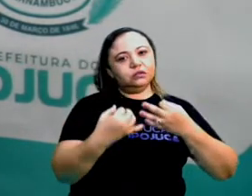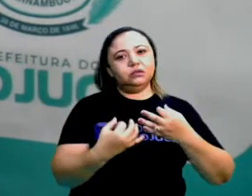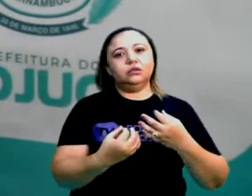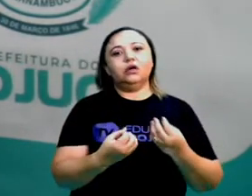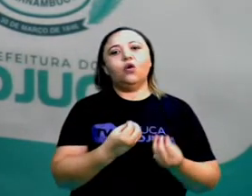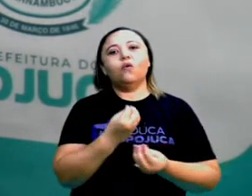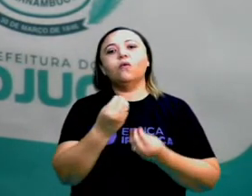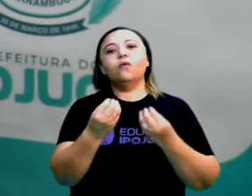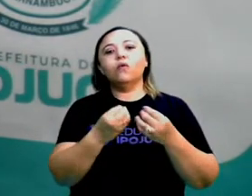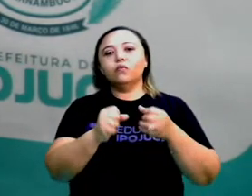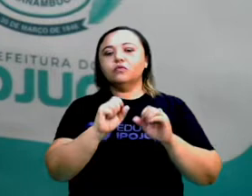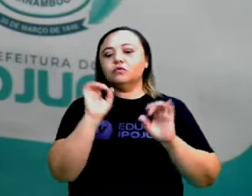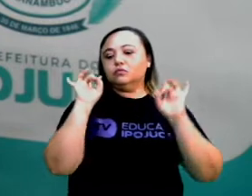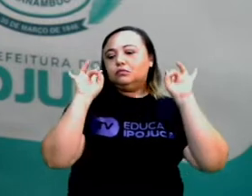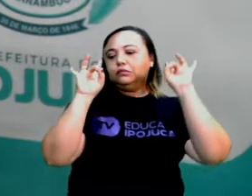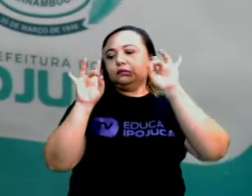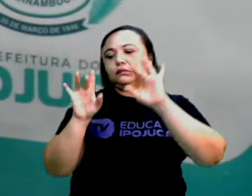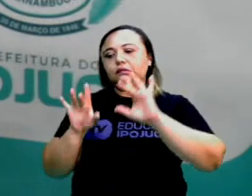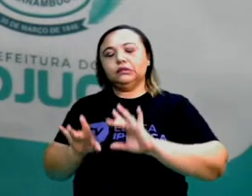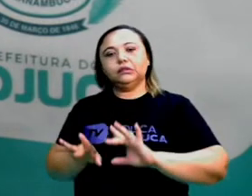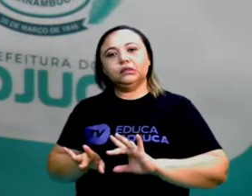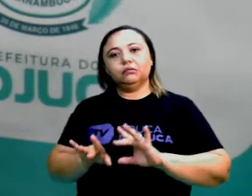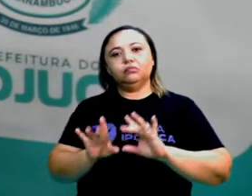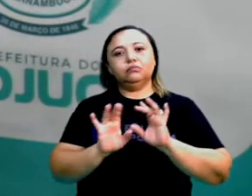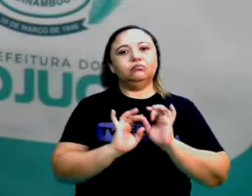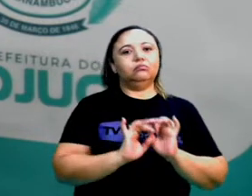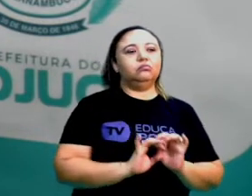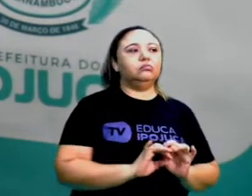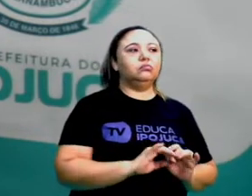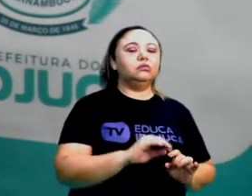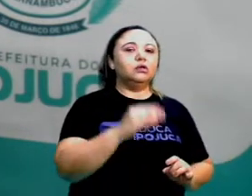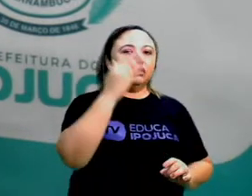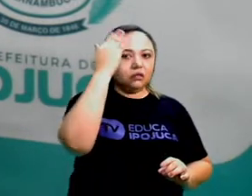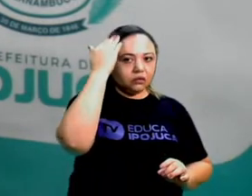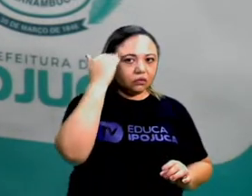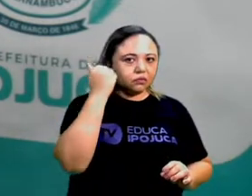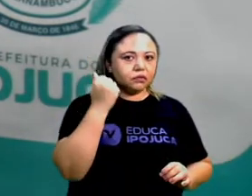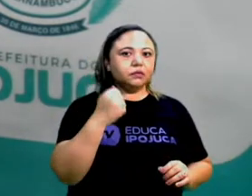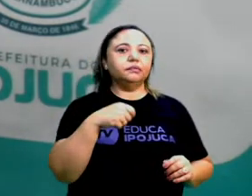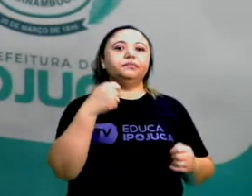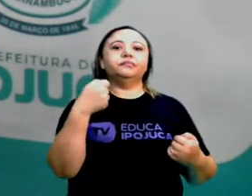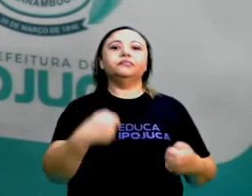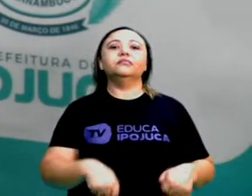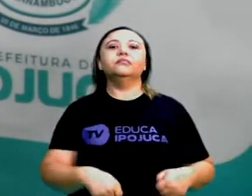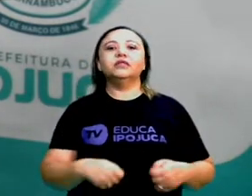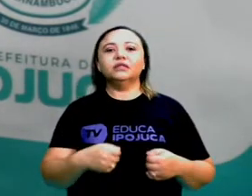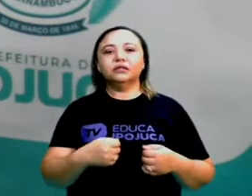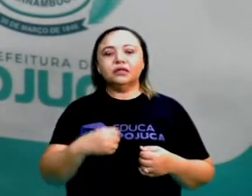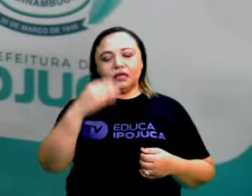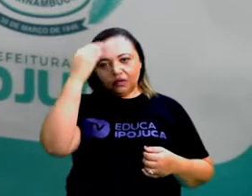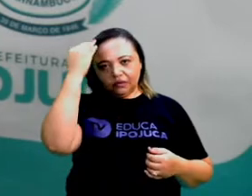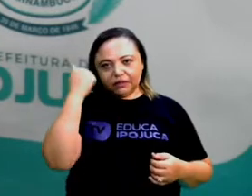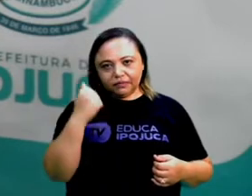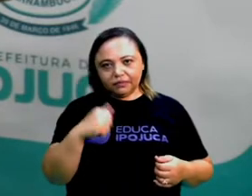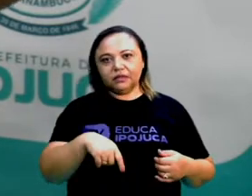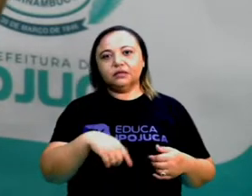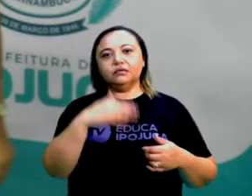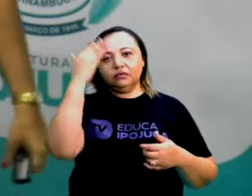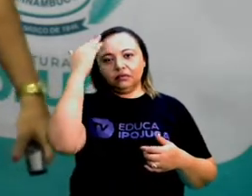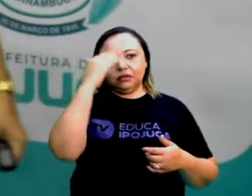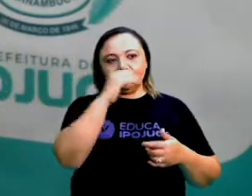posso descartar aquele resíduo? Então, se eu souber de tudo isso, eu vou ter como cobrar, não é